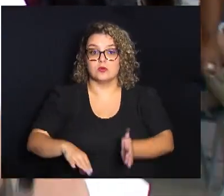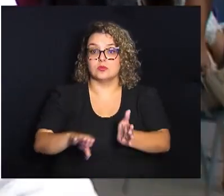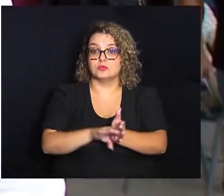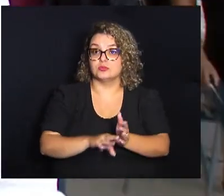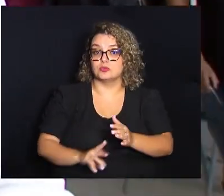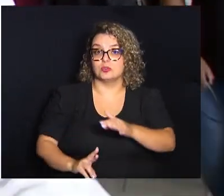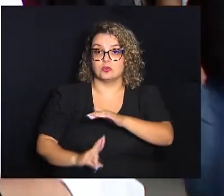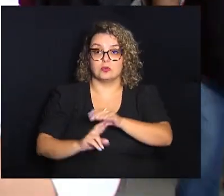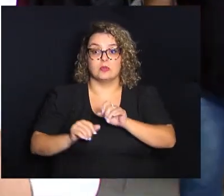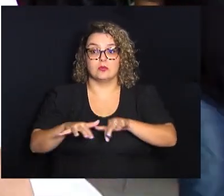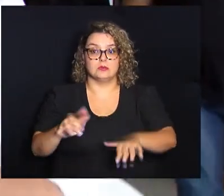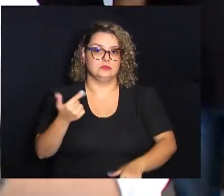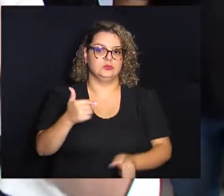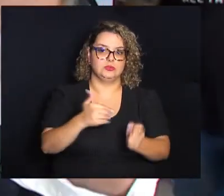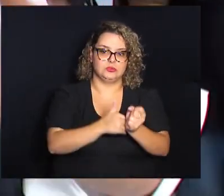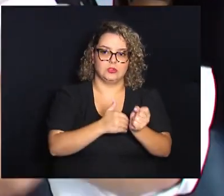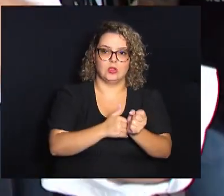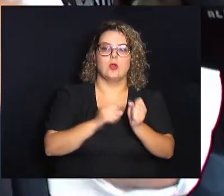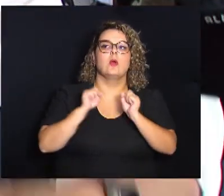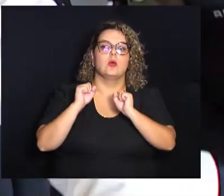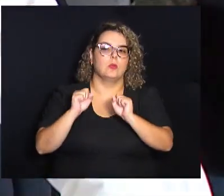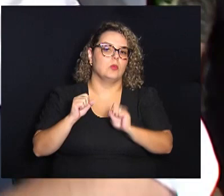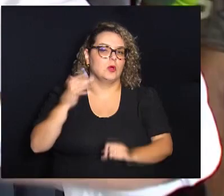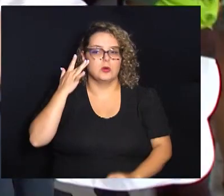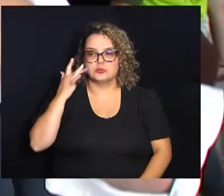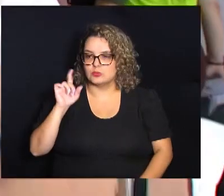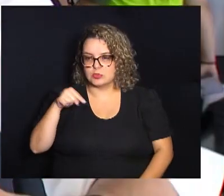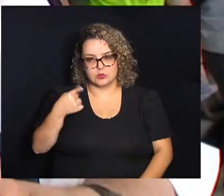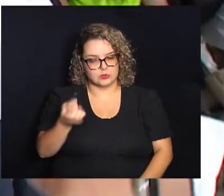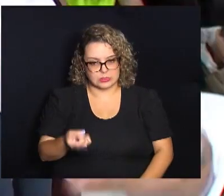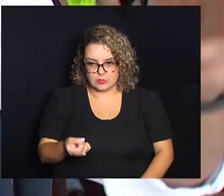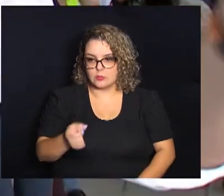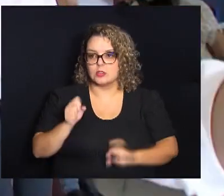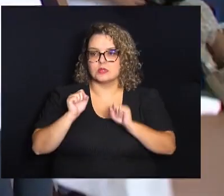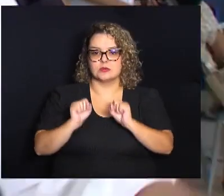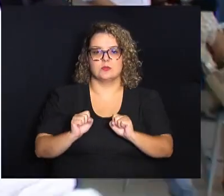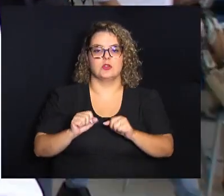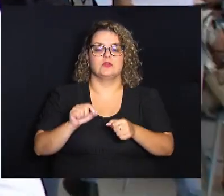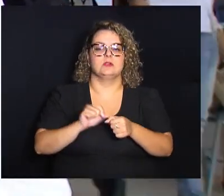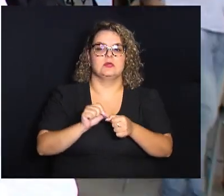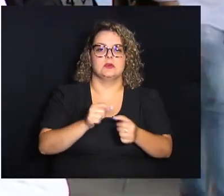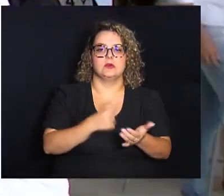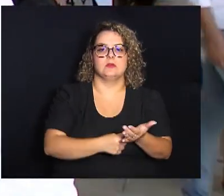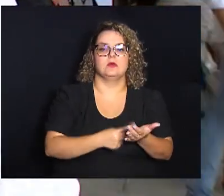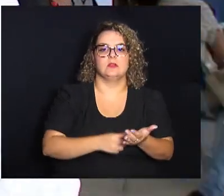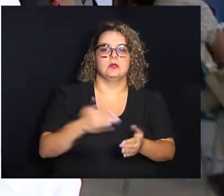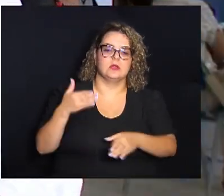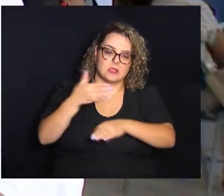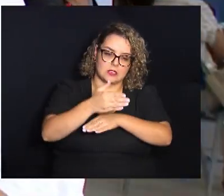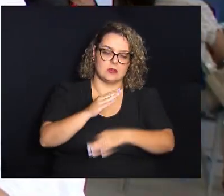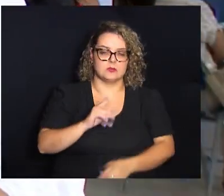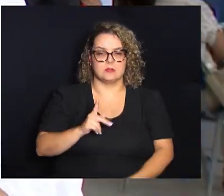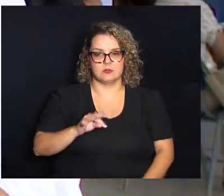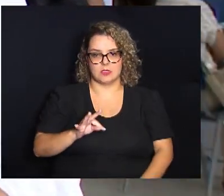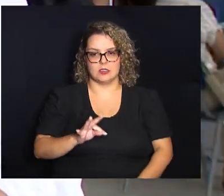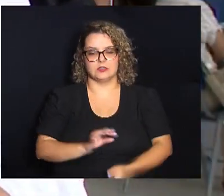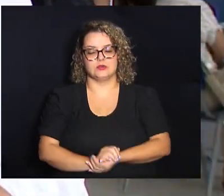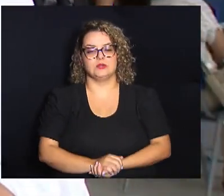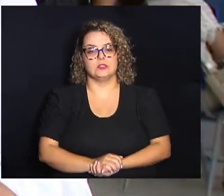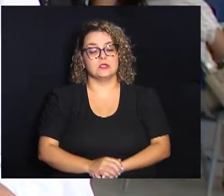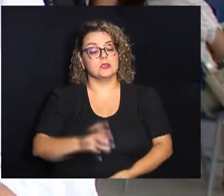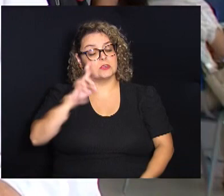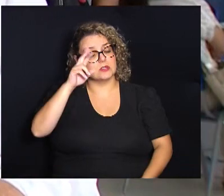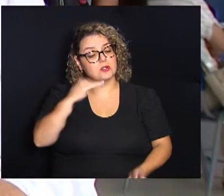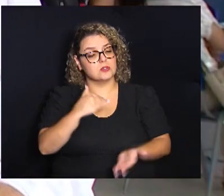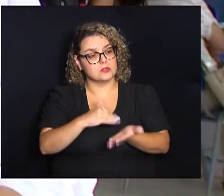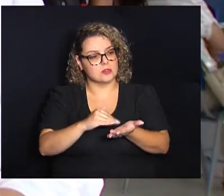e não tinha mais senha, ele pode amanhã, depois, fazer um agendamento e se dirigir até o CEPAT. Seu secretário,